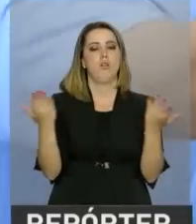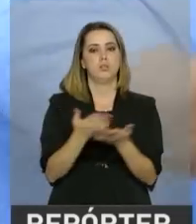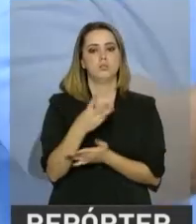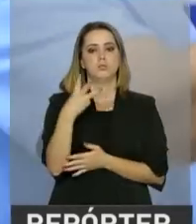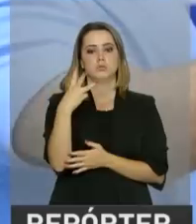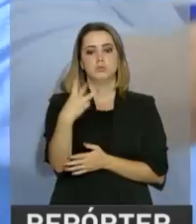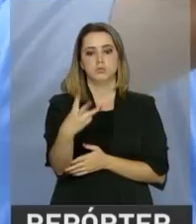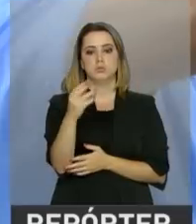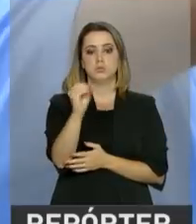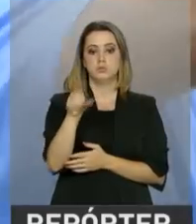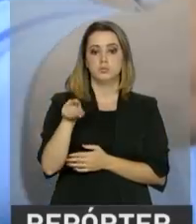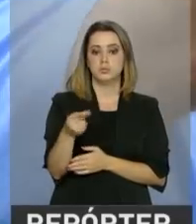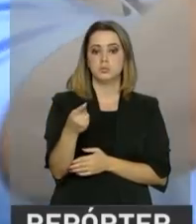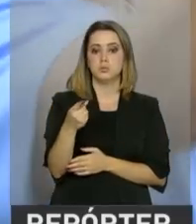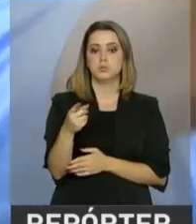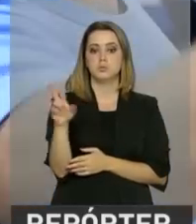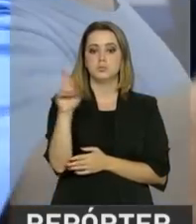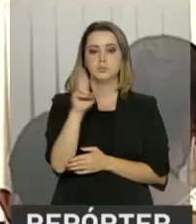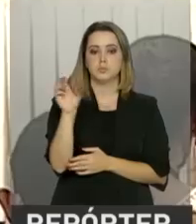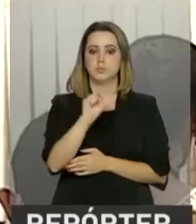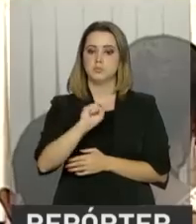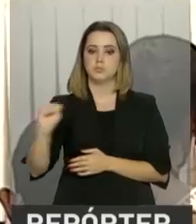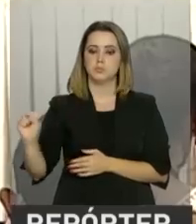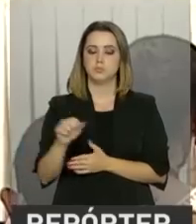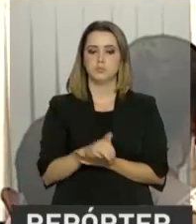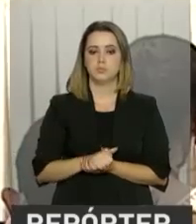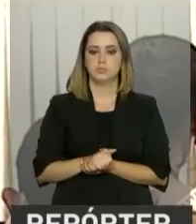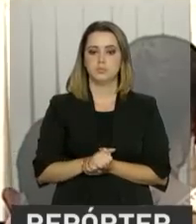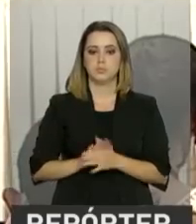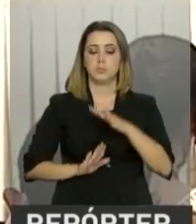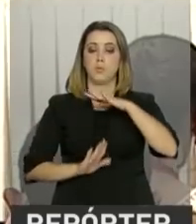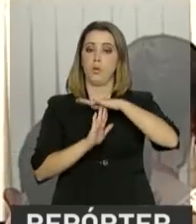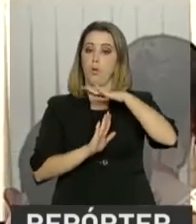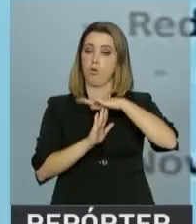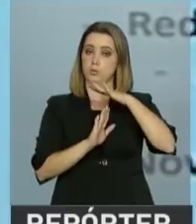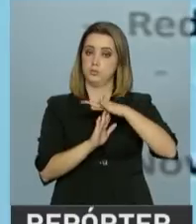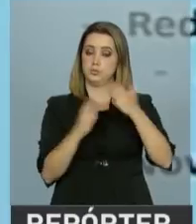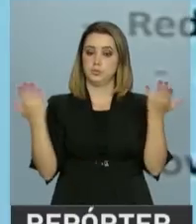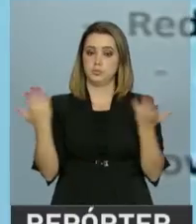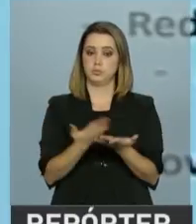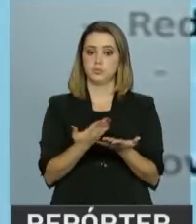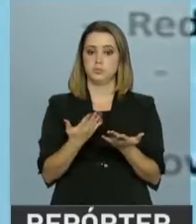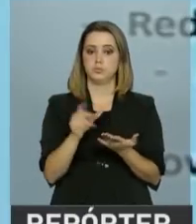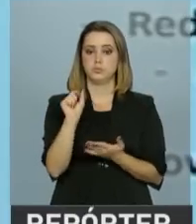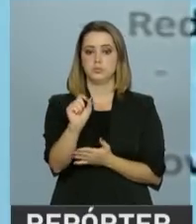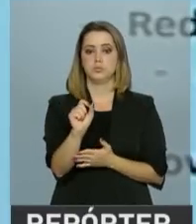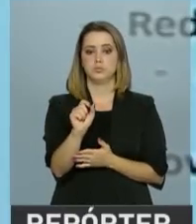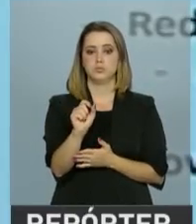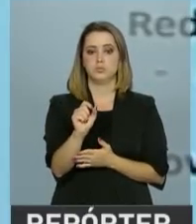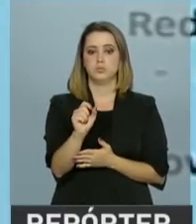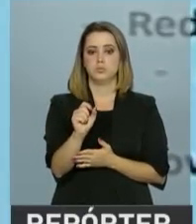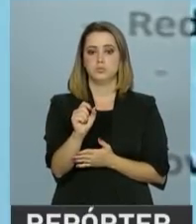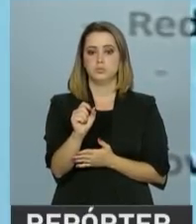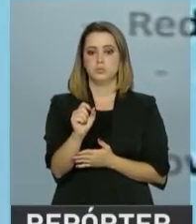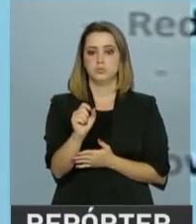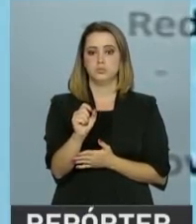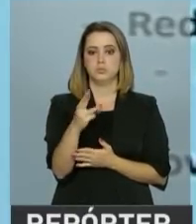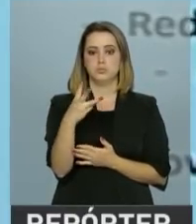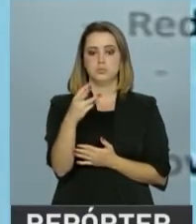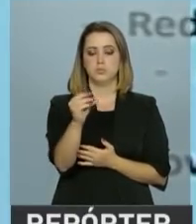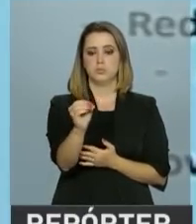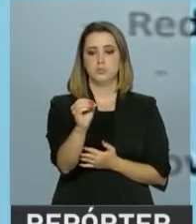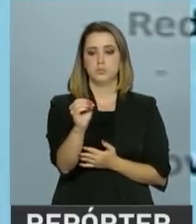de R$ 30 mil por semestre. O teto de financiamento agora ficará em